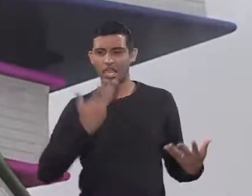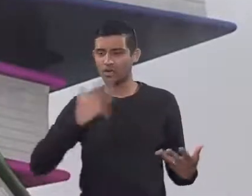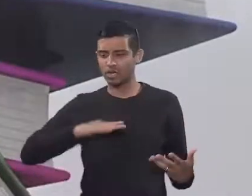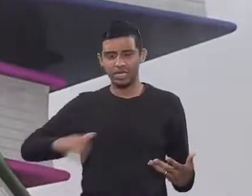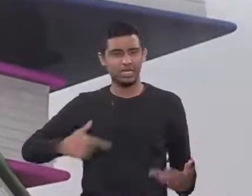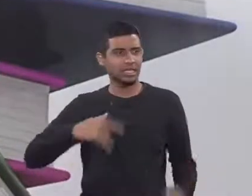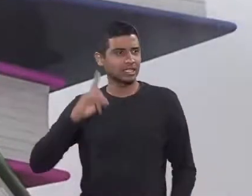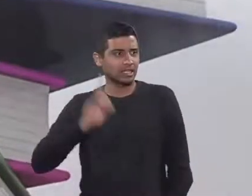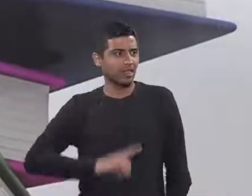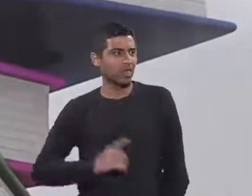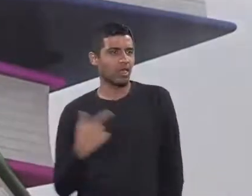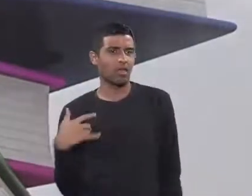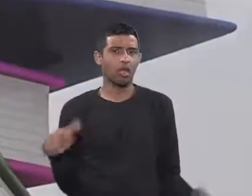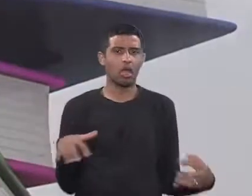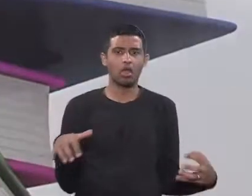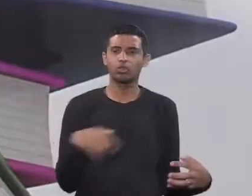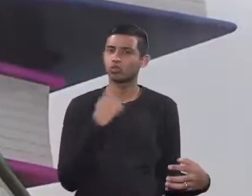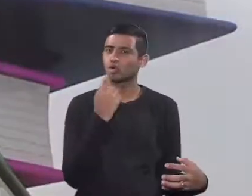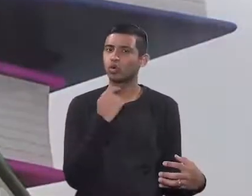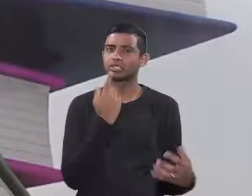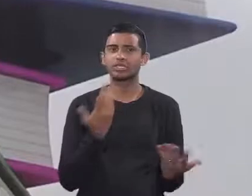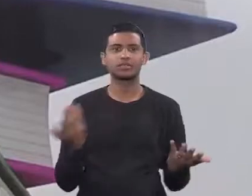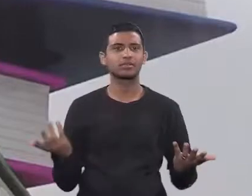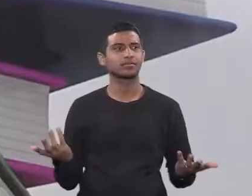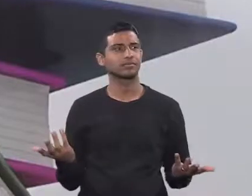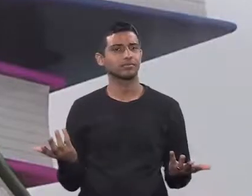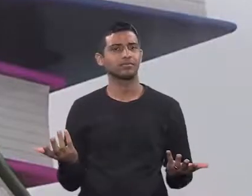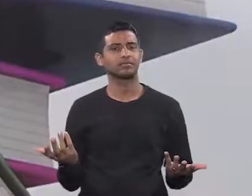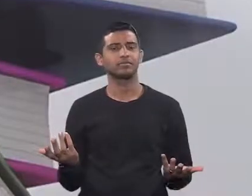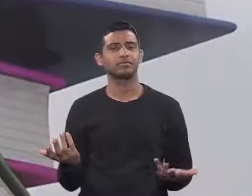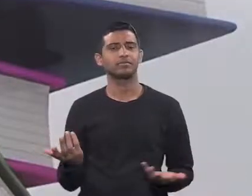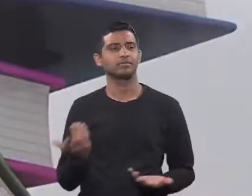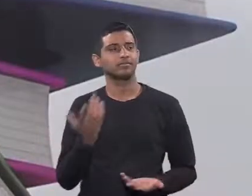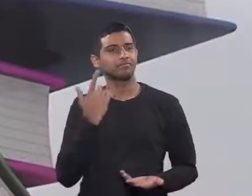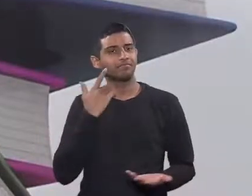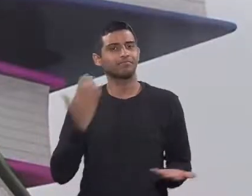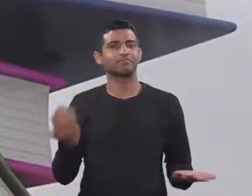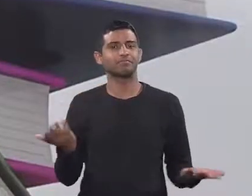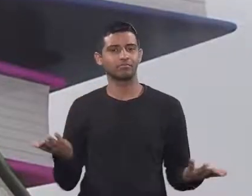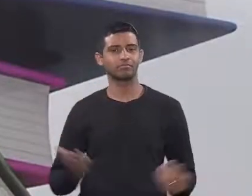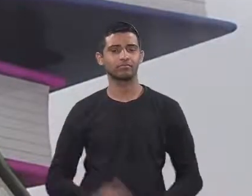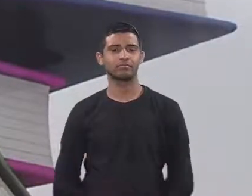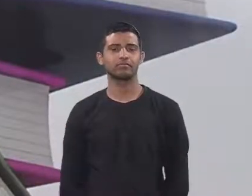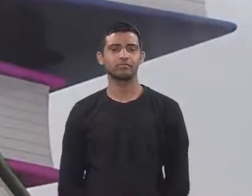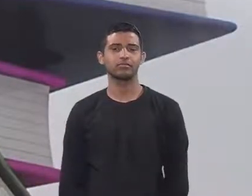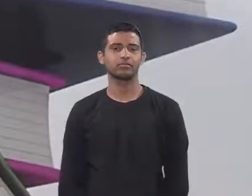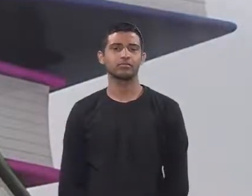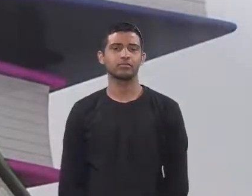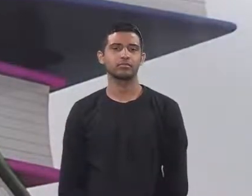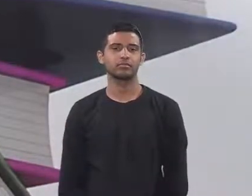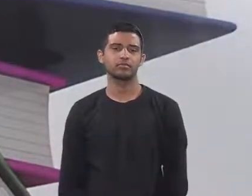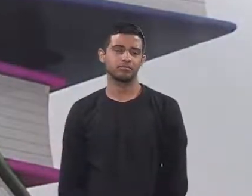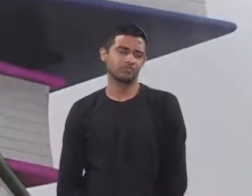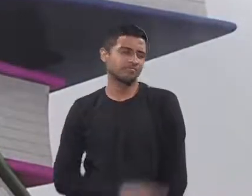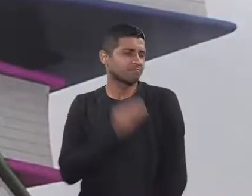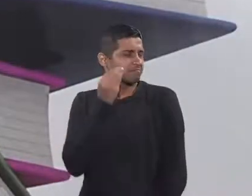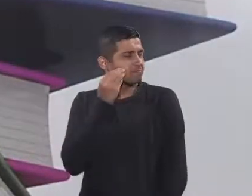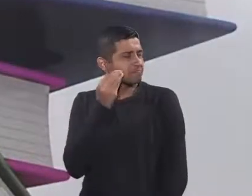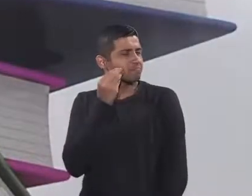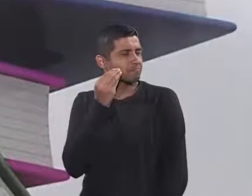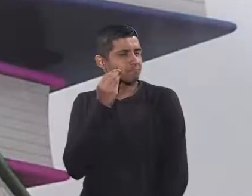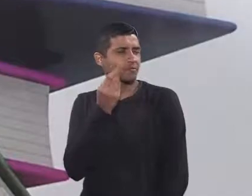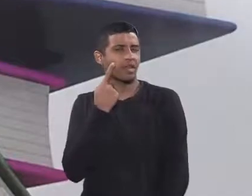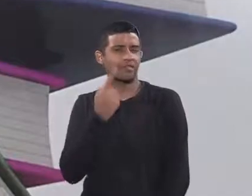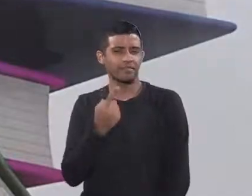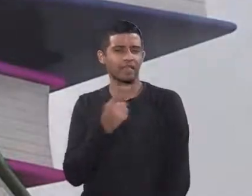criança deficiente, que não tem movimentação nos braços. Então, eu tive que... A gente foi tentando, botava o quadro